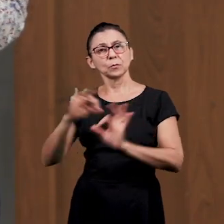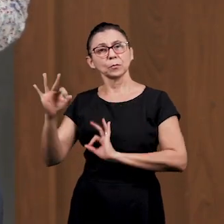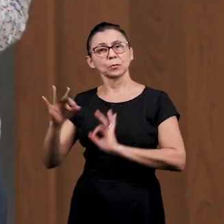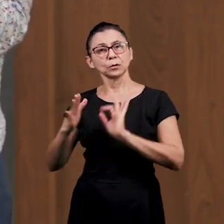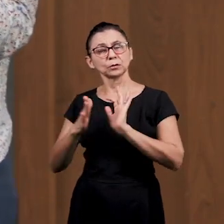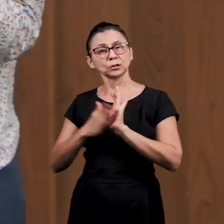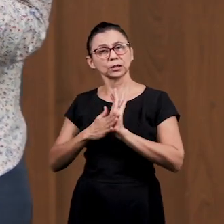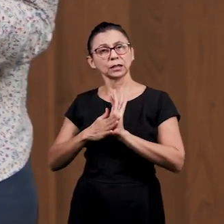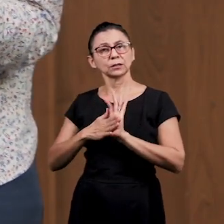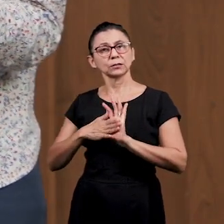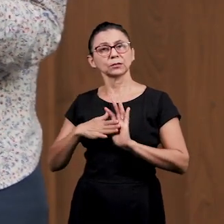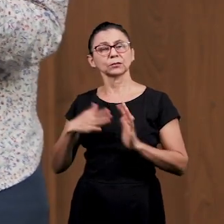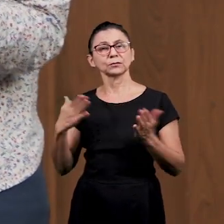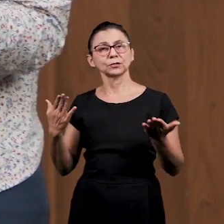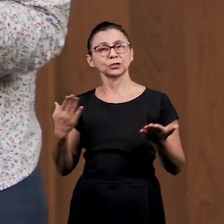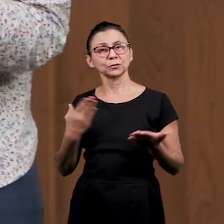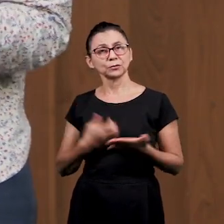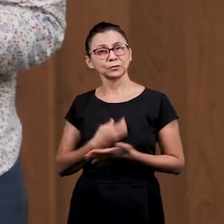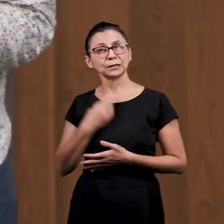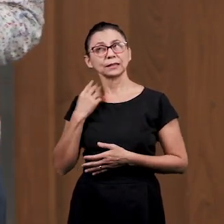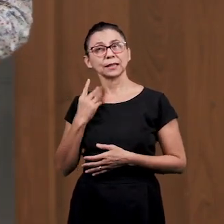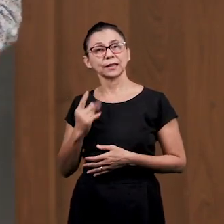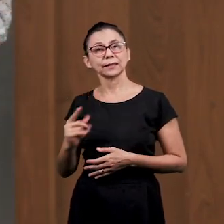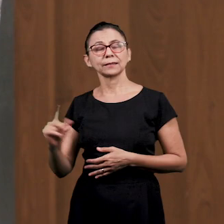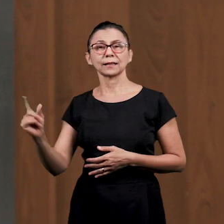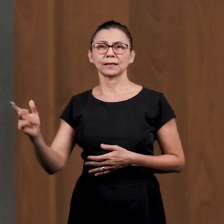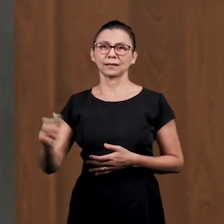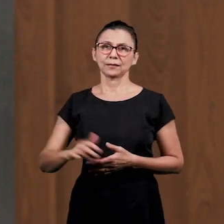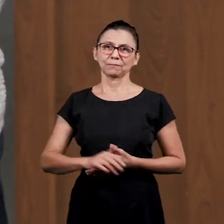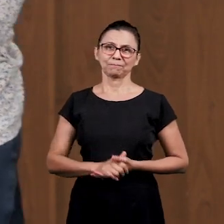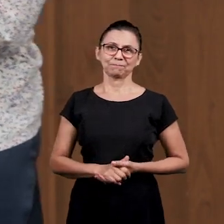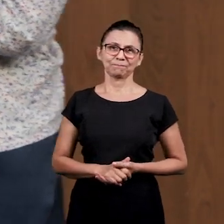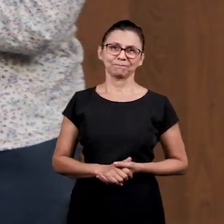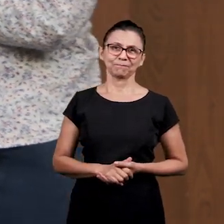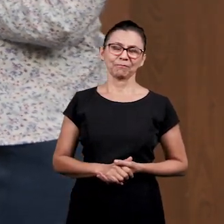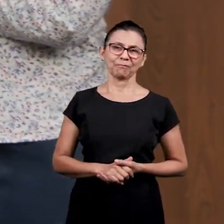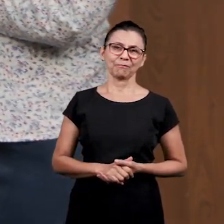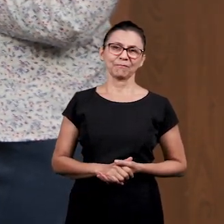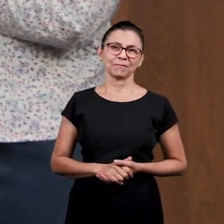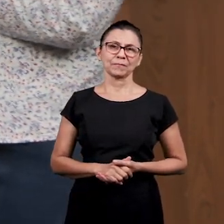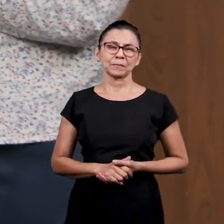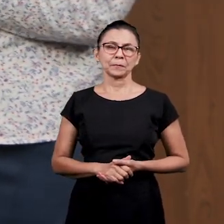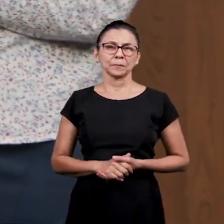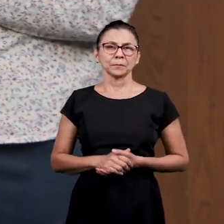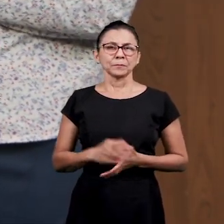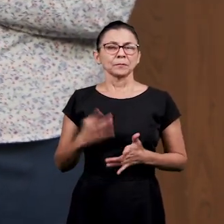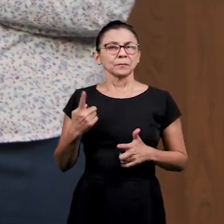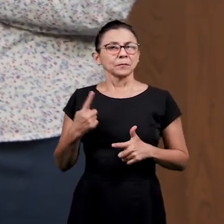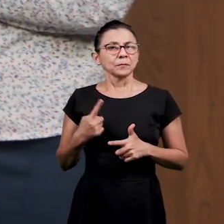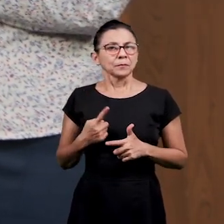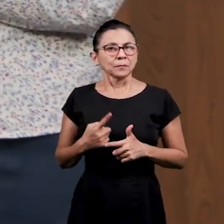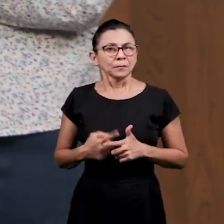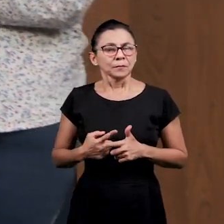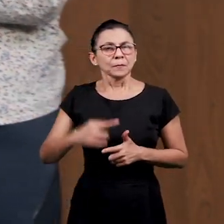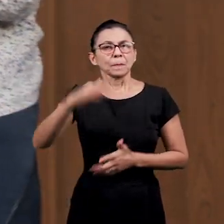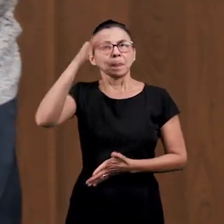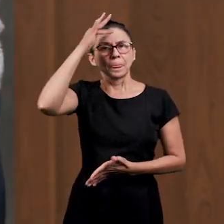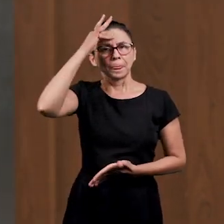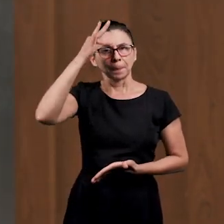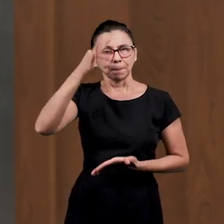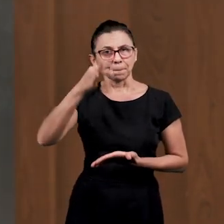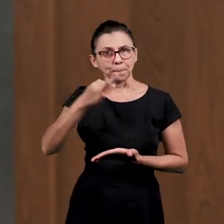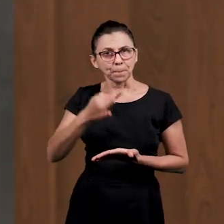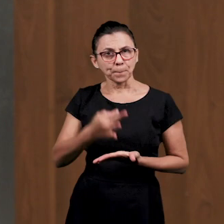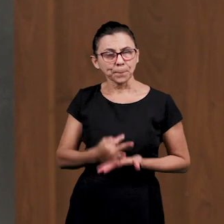projeto que Ele tem de vida eterna. Porque, da mesma forma como a